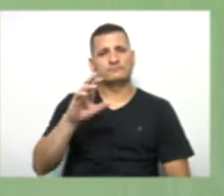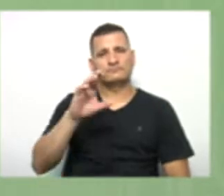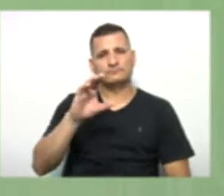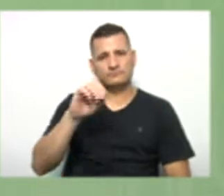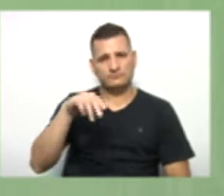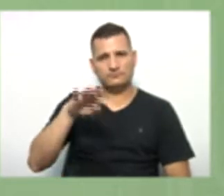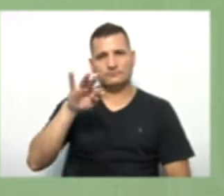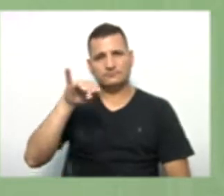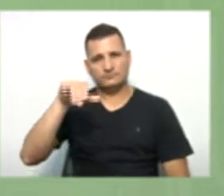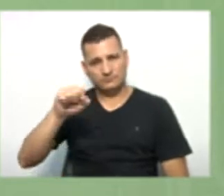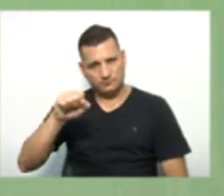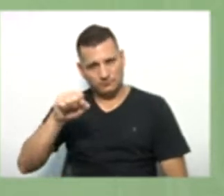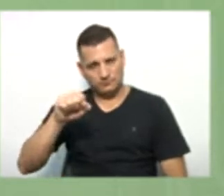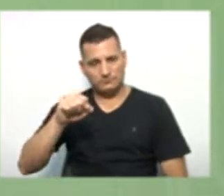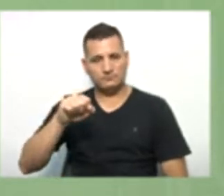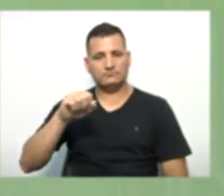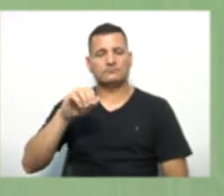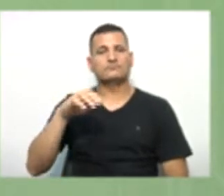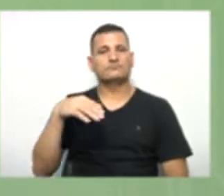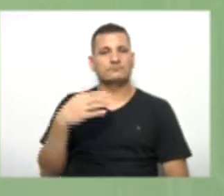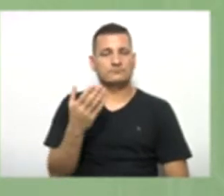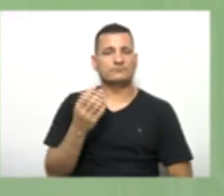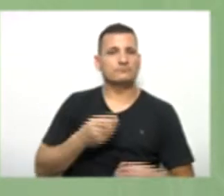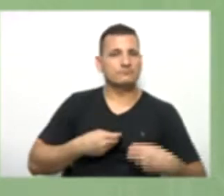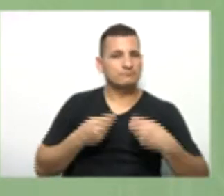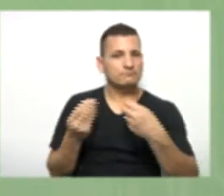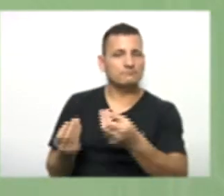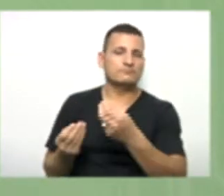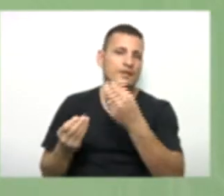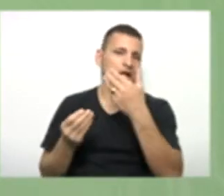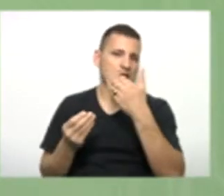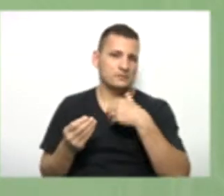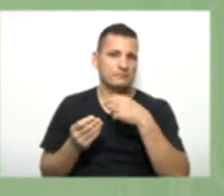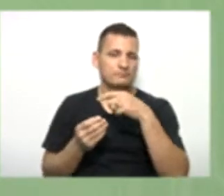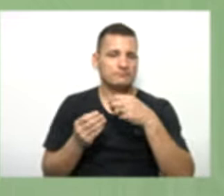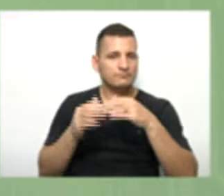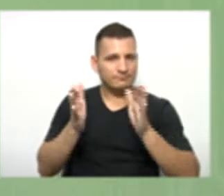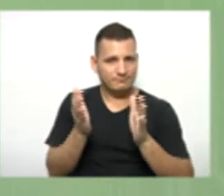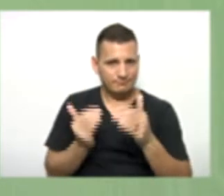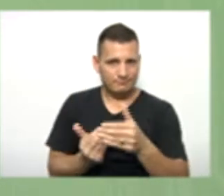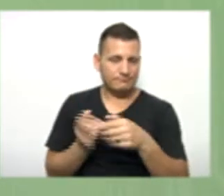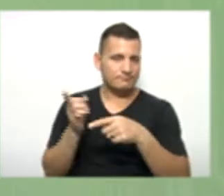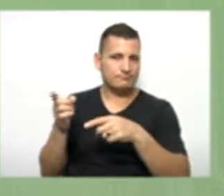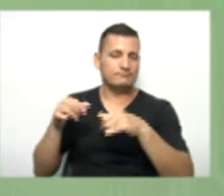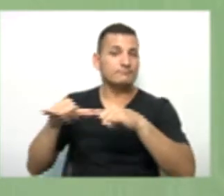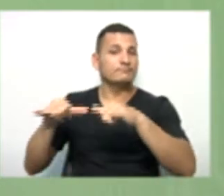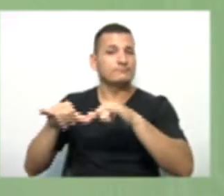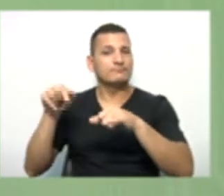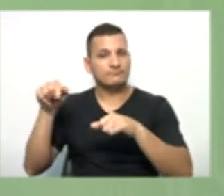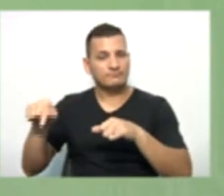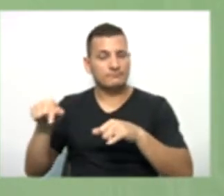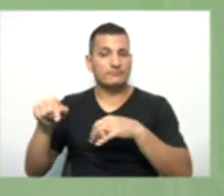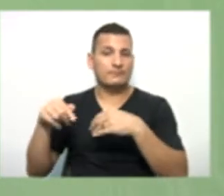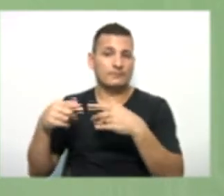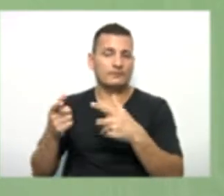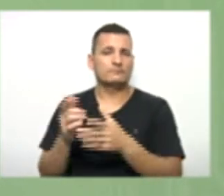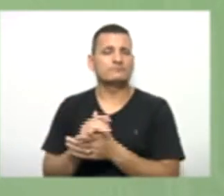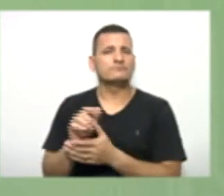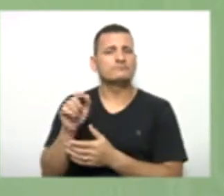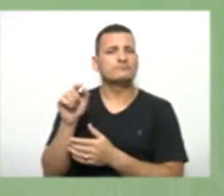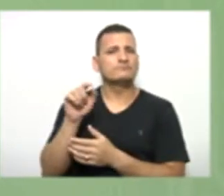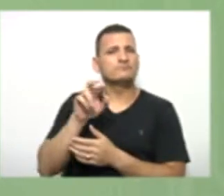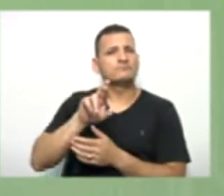os ingressos, então entreguei a polpa de fruta lá para a rede de supermercado. Então, a conta de receita